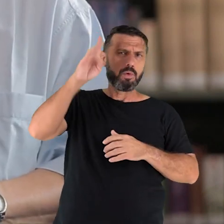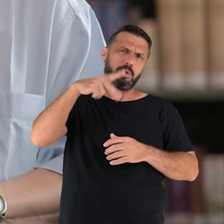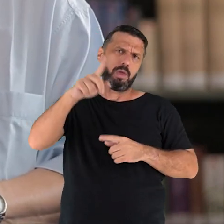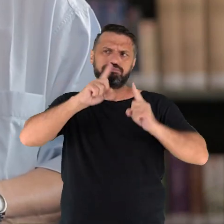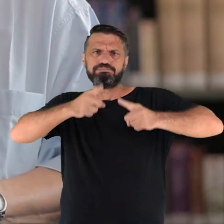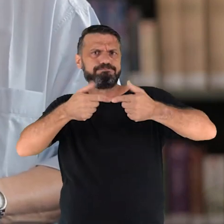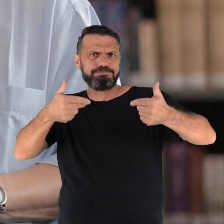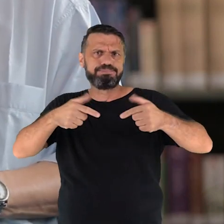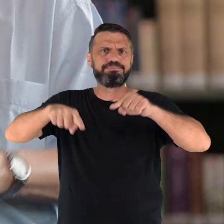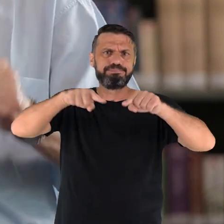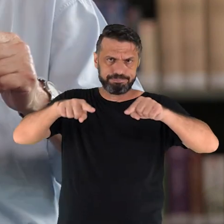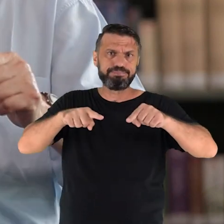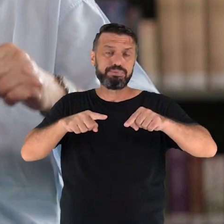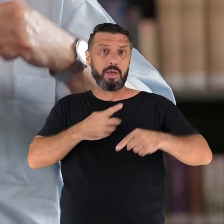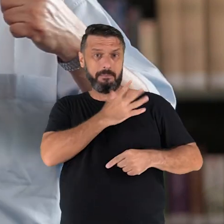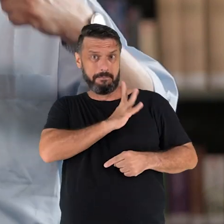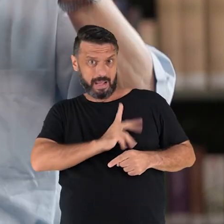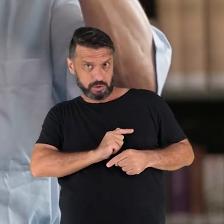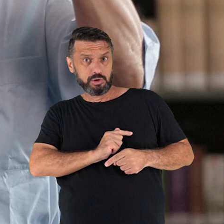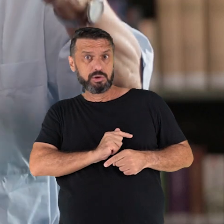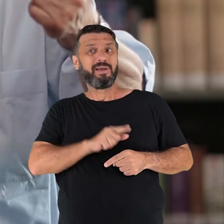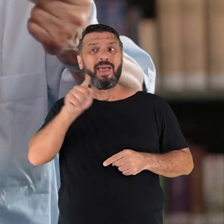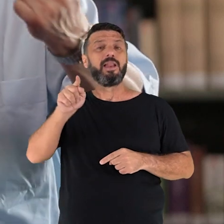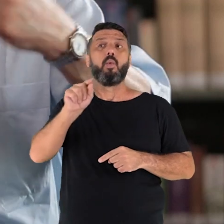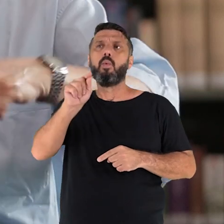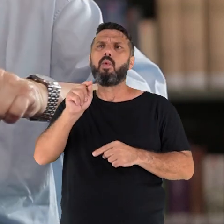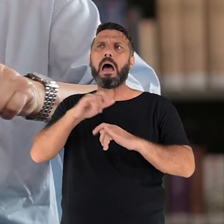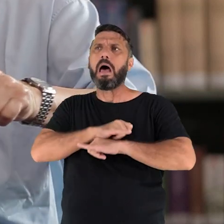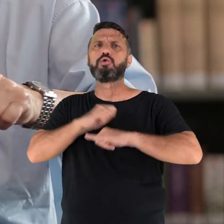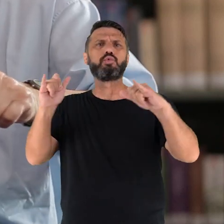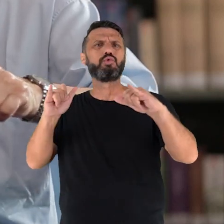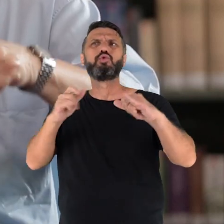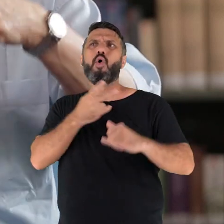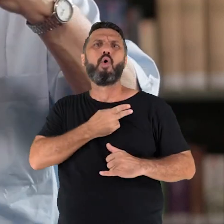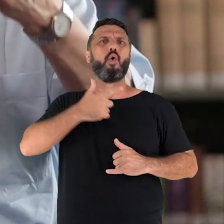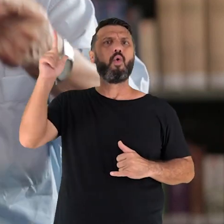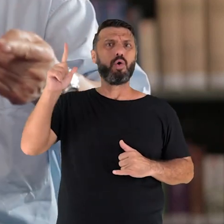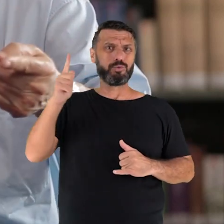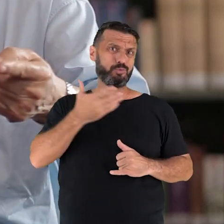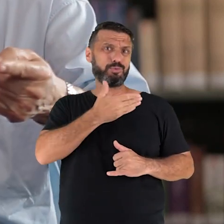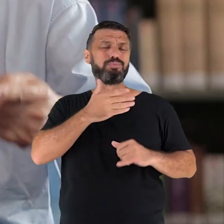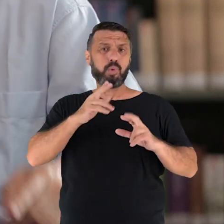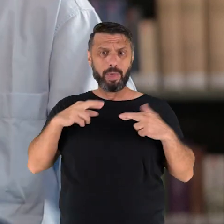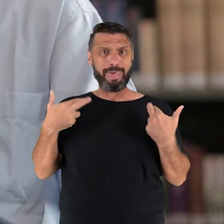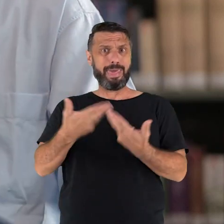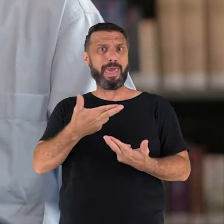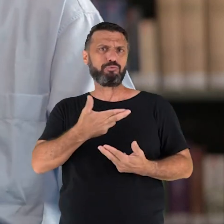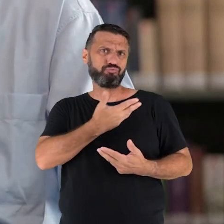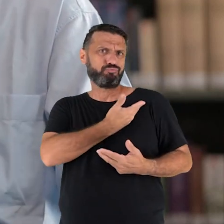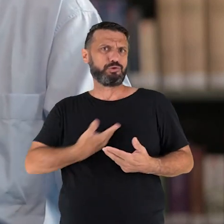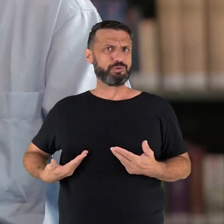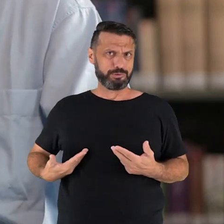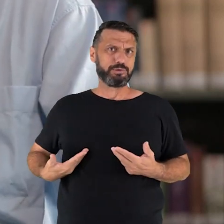da sua época, anunciar um outro reino possível que não era o de César, era o de Deus. Essa